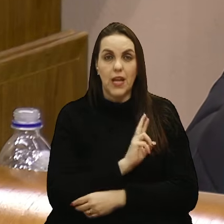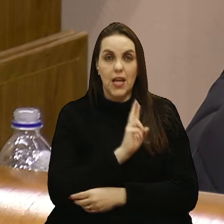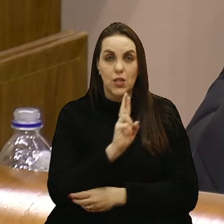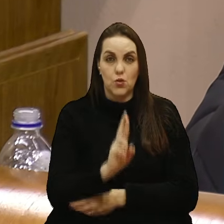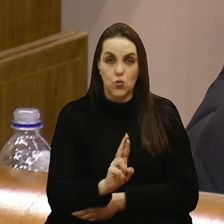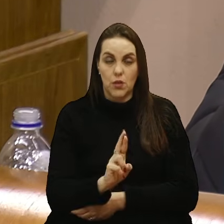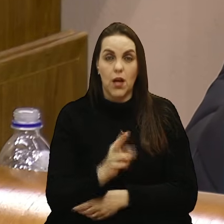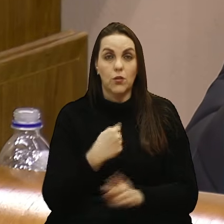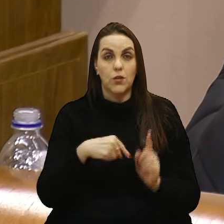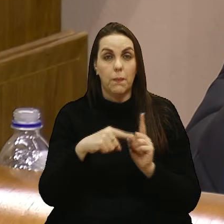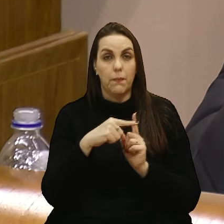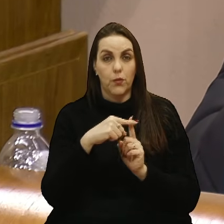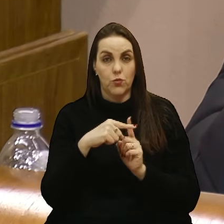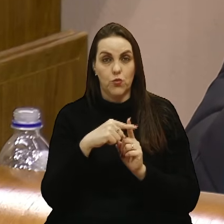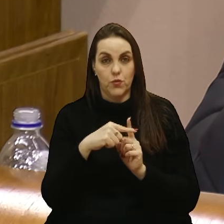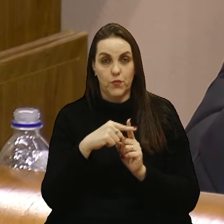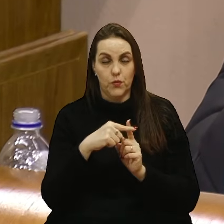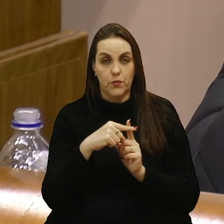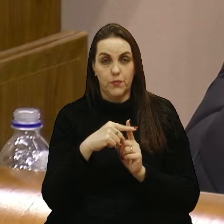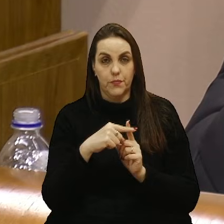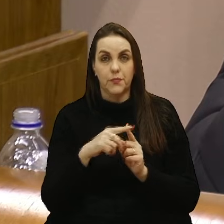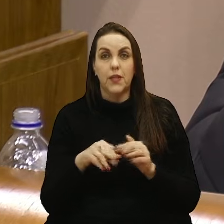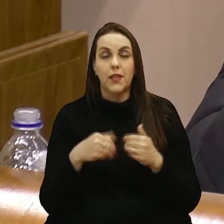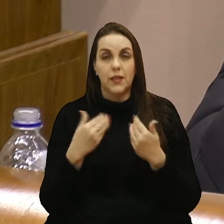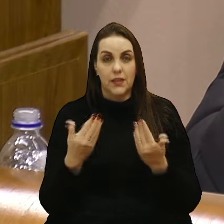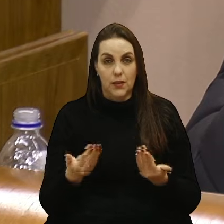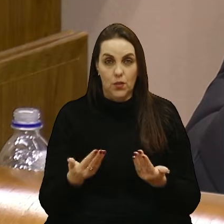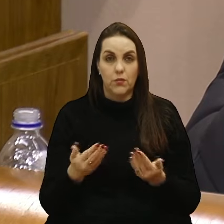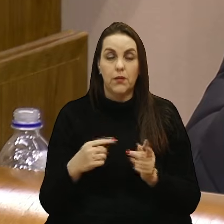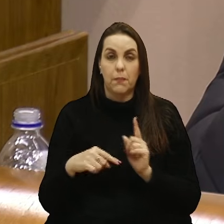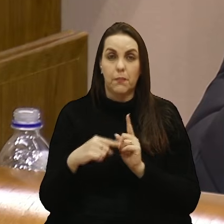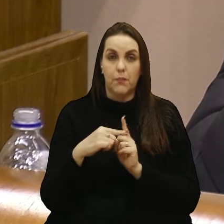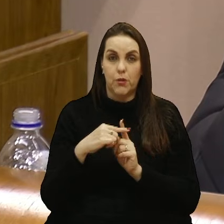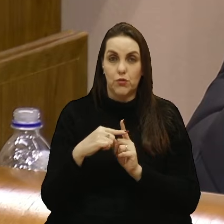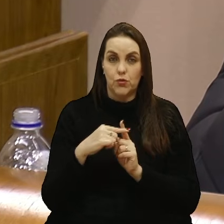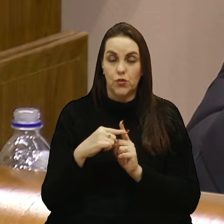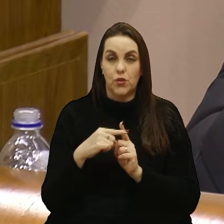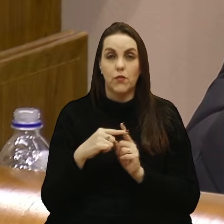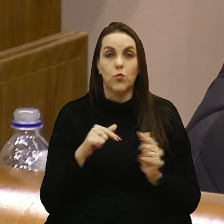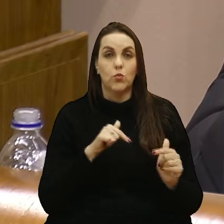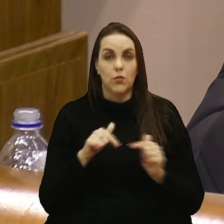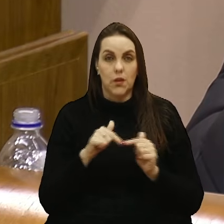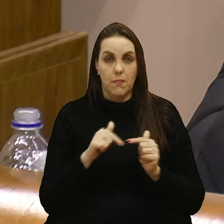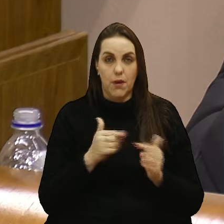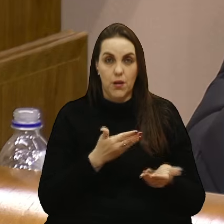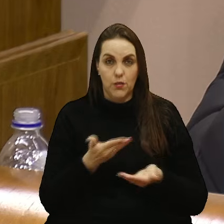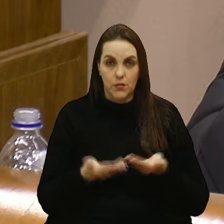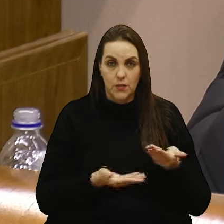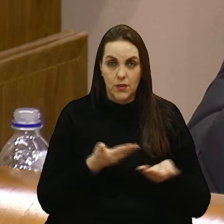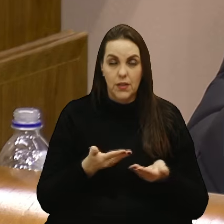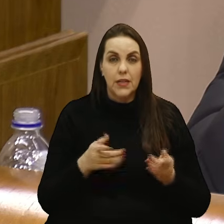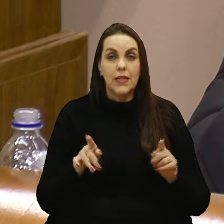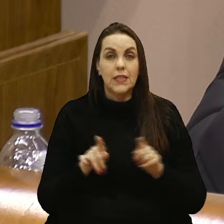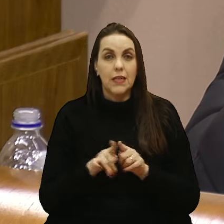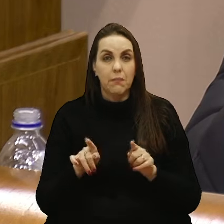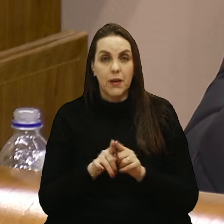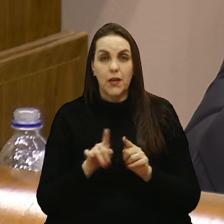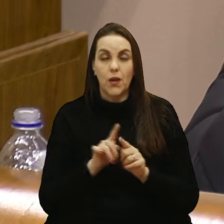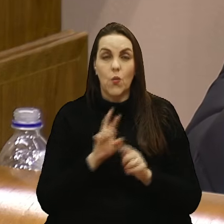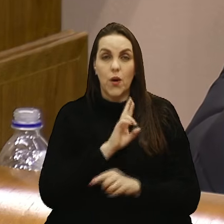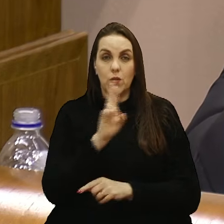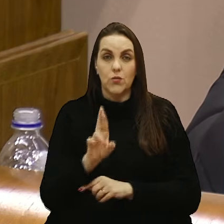são positivos. Tanto é que são positivos não só operacionais, mas resultado final.